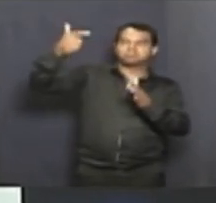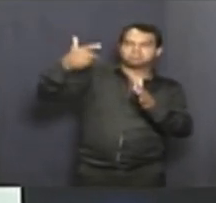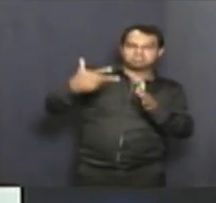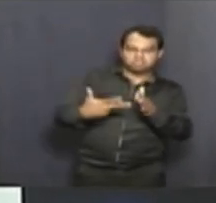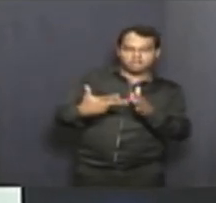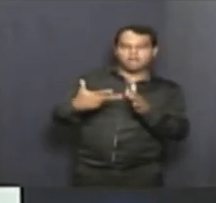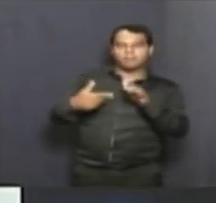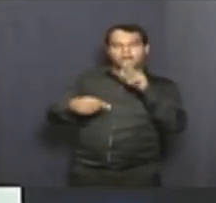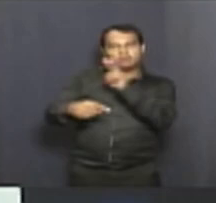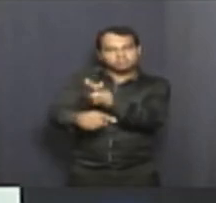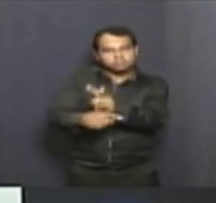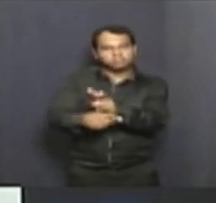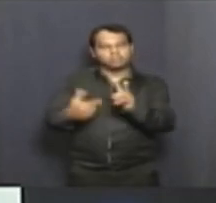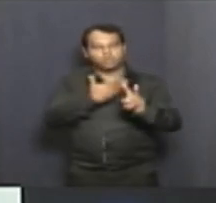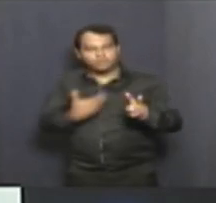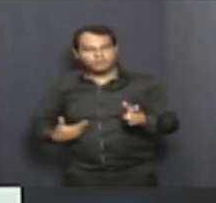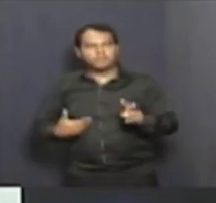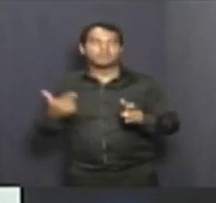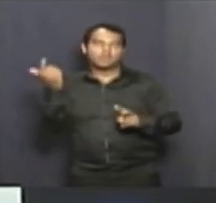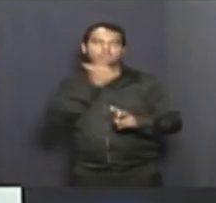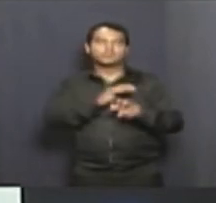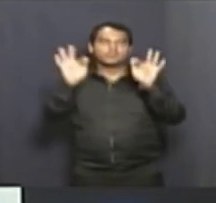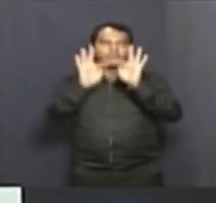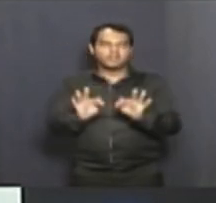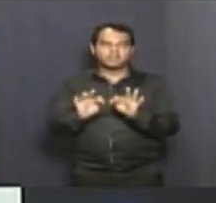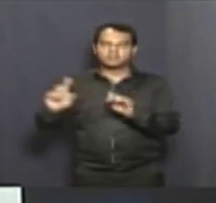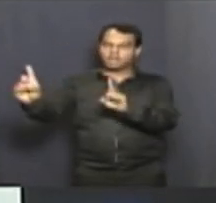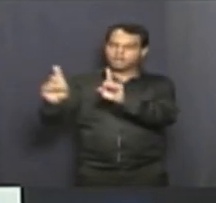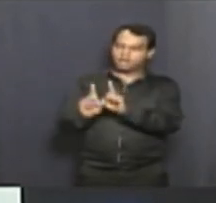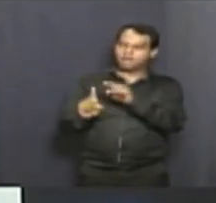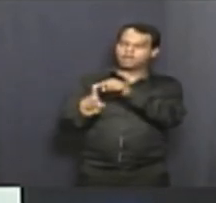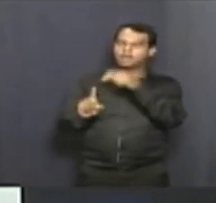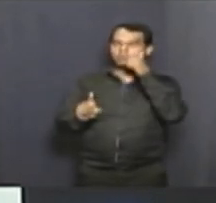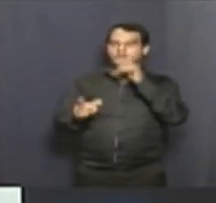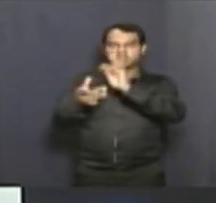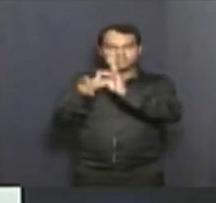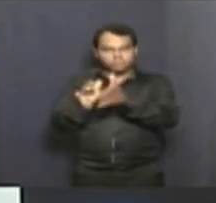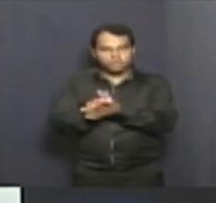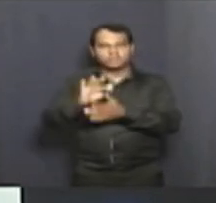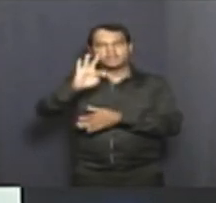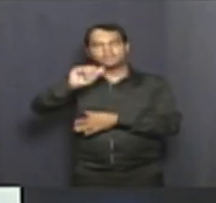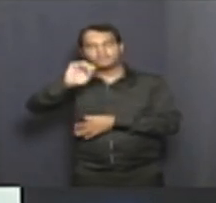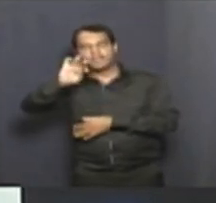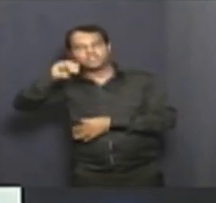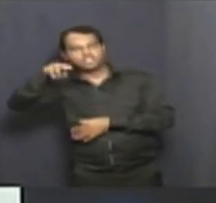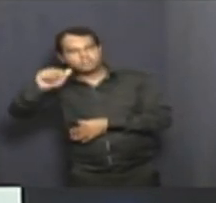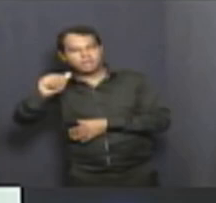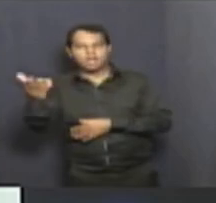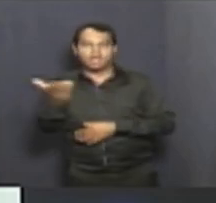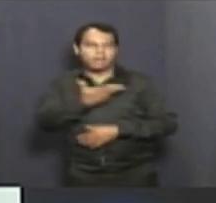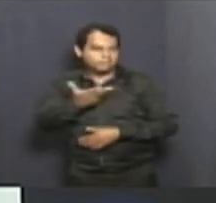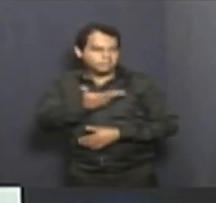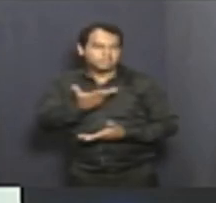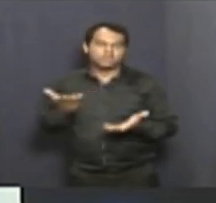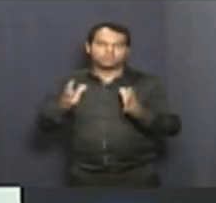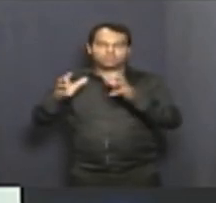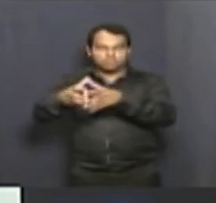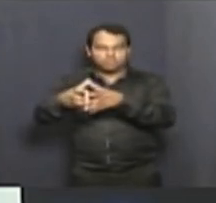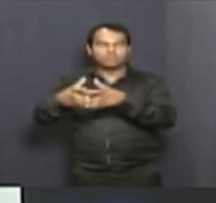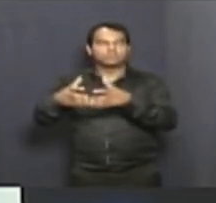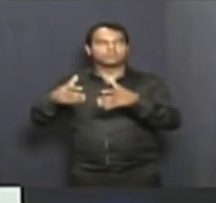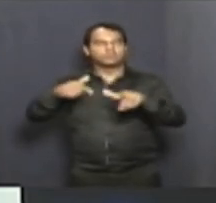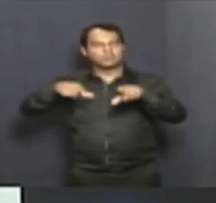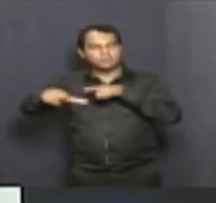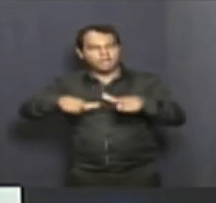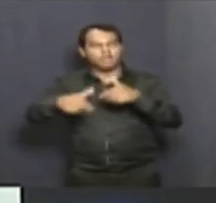muito contente de estar aqui com a minha esposa fátima ea família que os colegas os membros na nossa coligação nosso